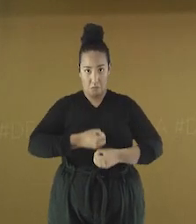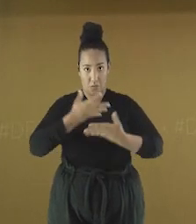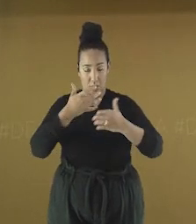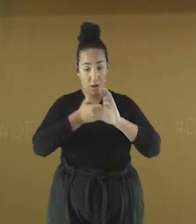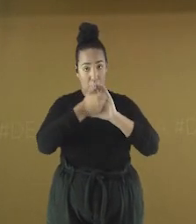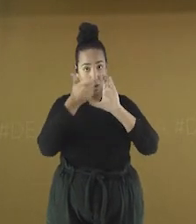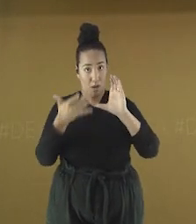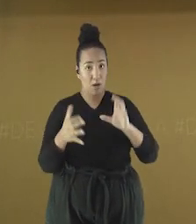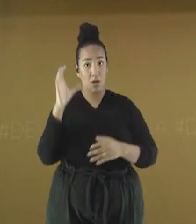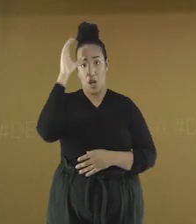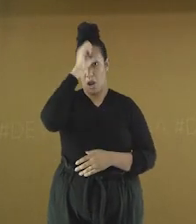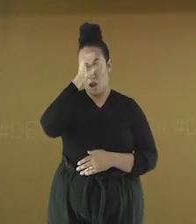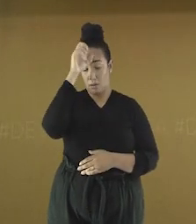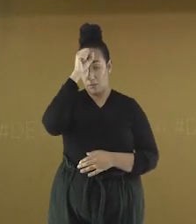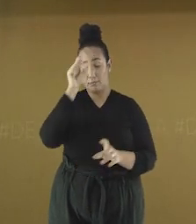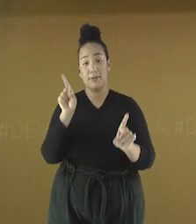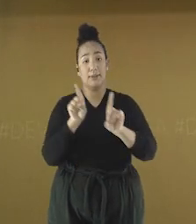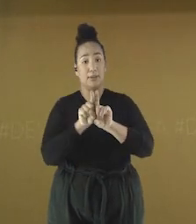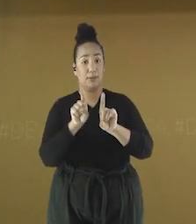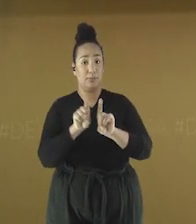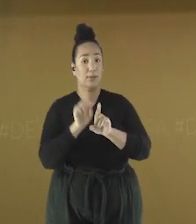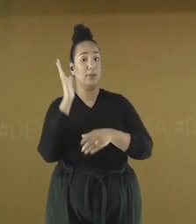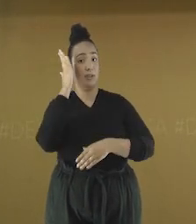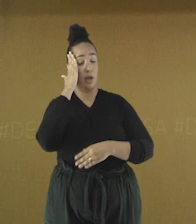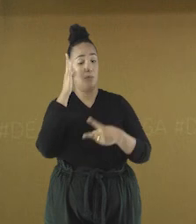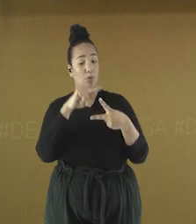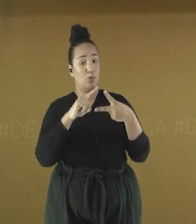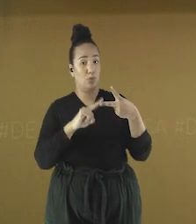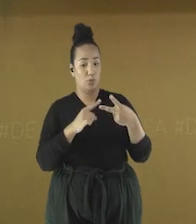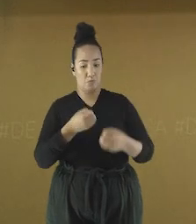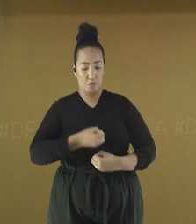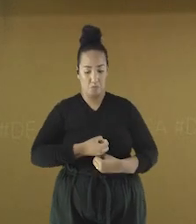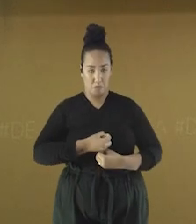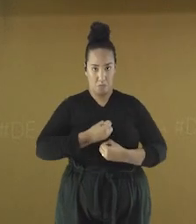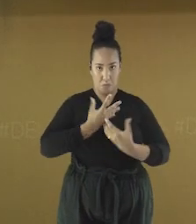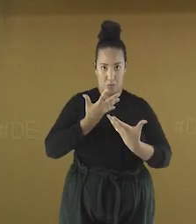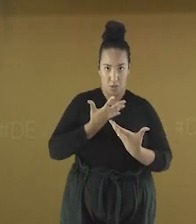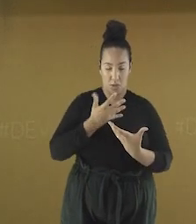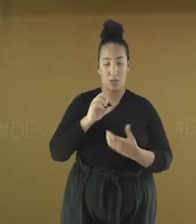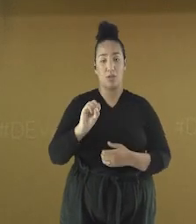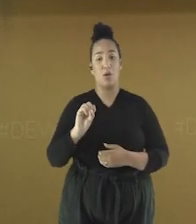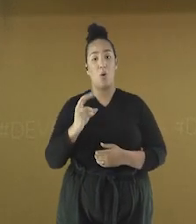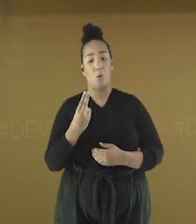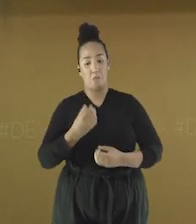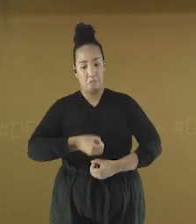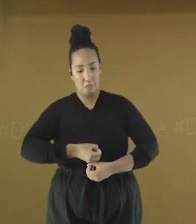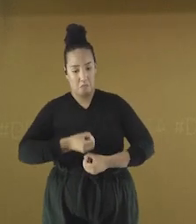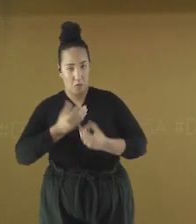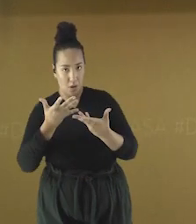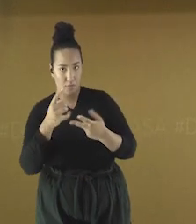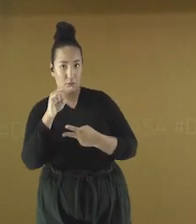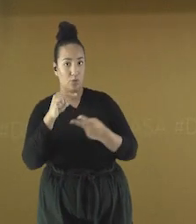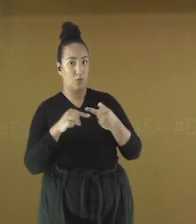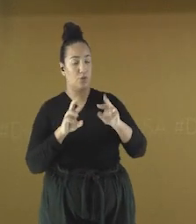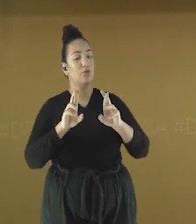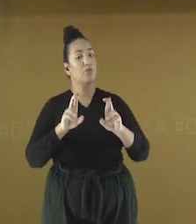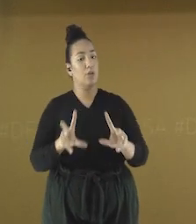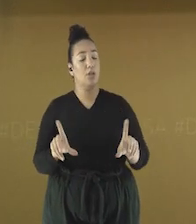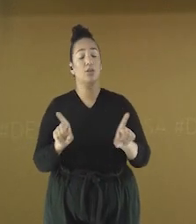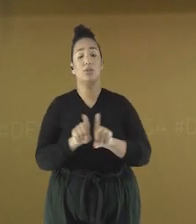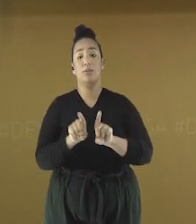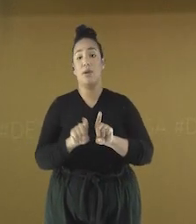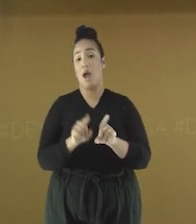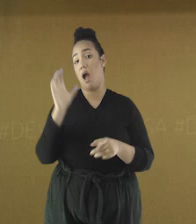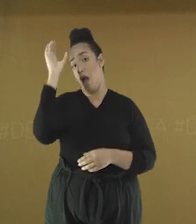poema, conferimos a diferença entre poema e poesia, e também nós analisamos as formas como as figuras